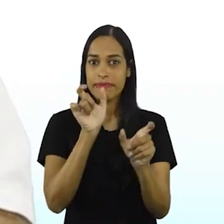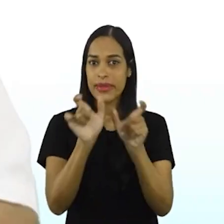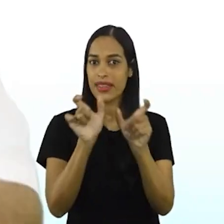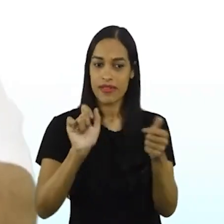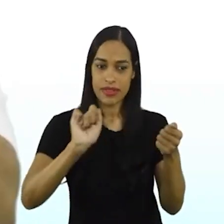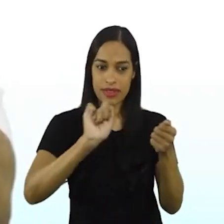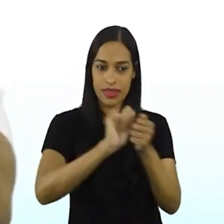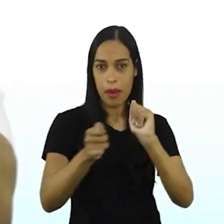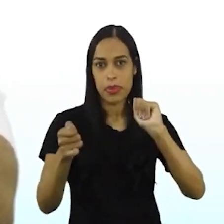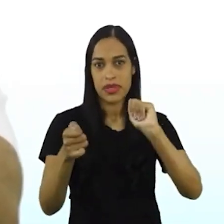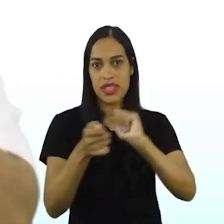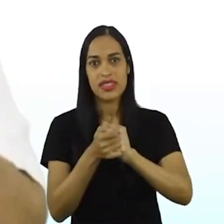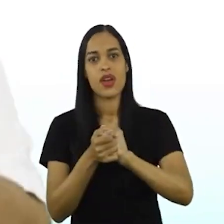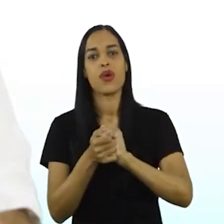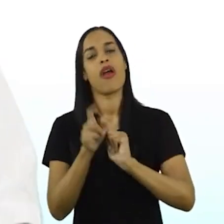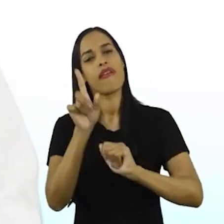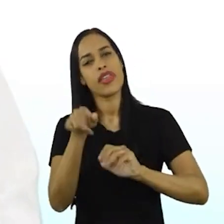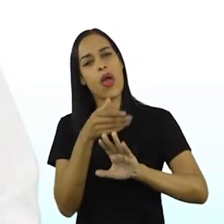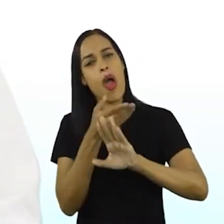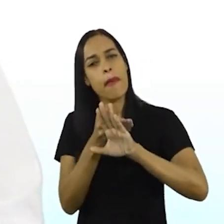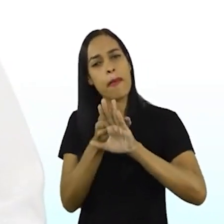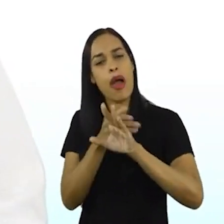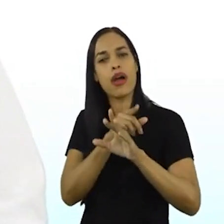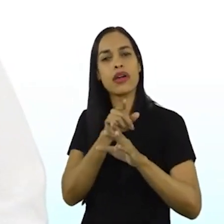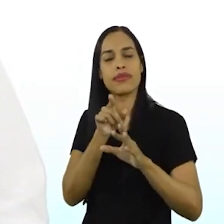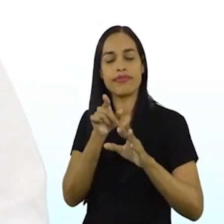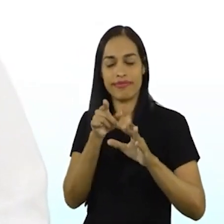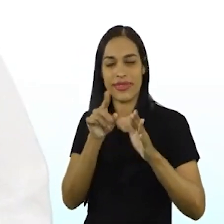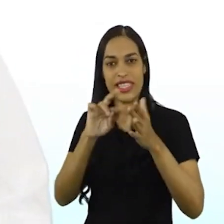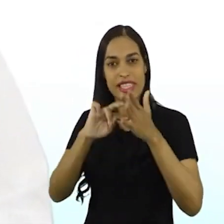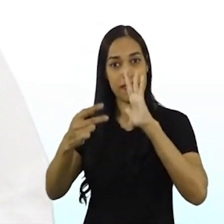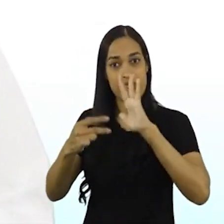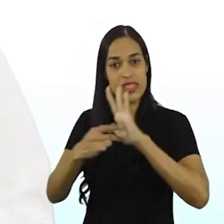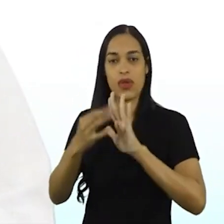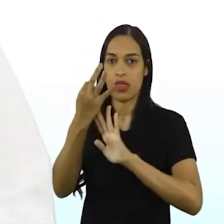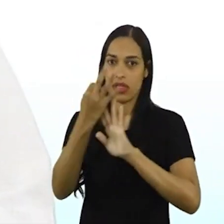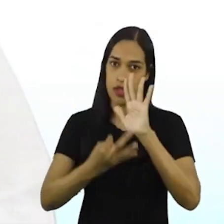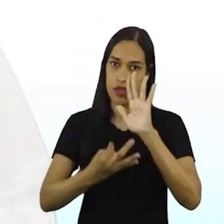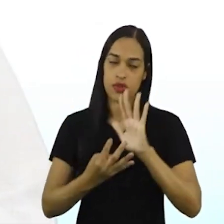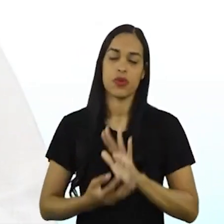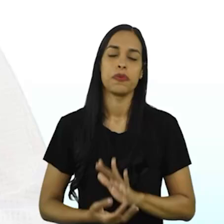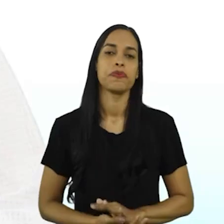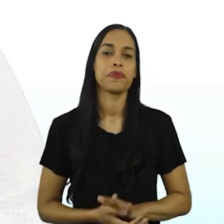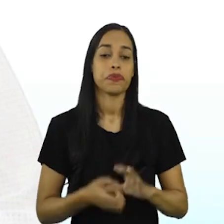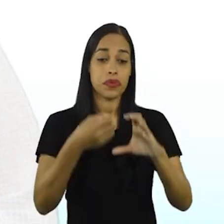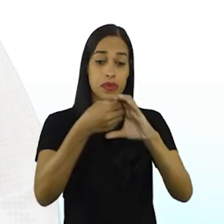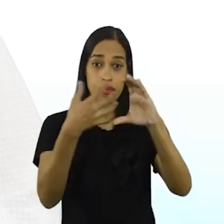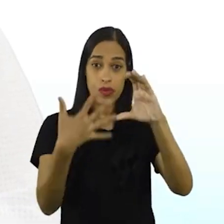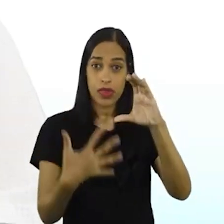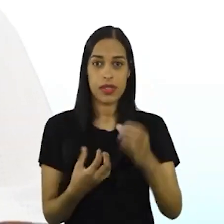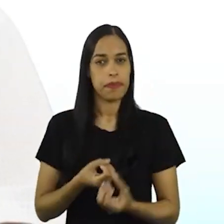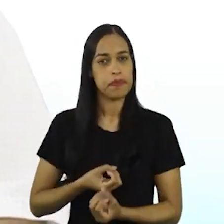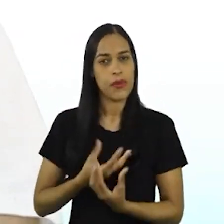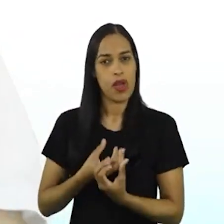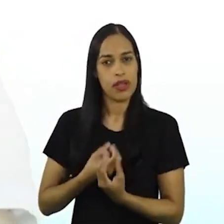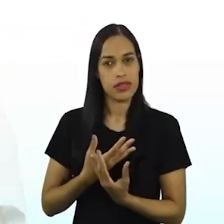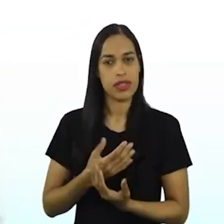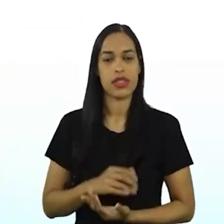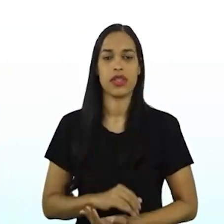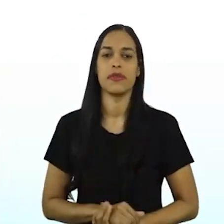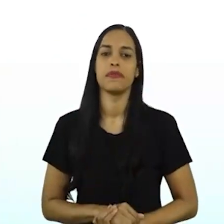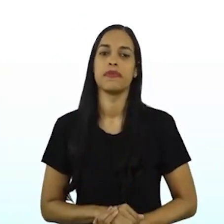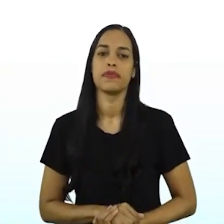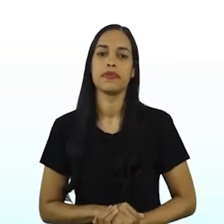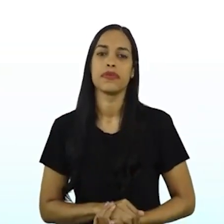palavras. E esse jogo de palavras vai dar uma subjetividade muito grande ao texto. Então, dá uma olhada lá, as características da função poética. Olha lá.